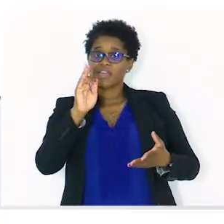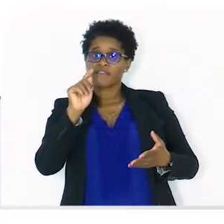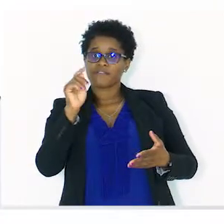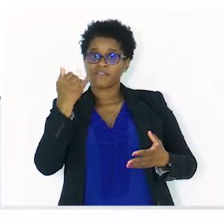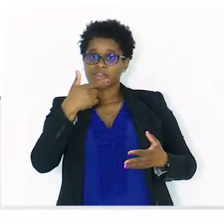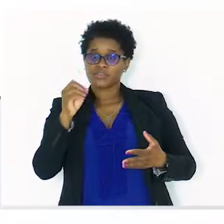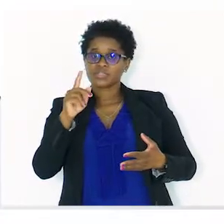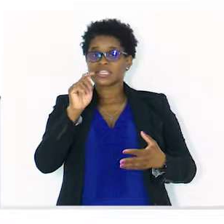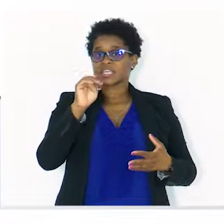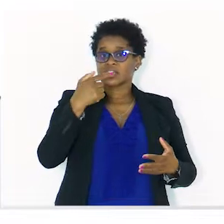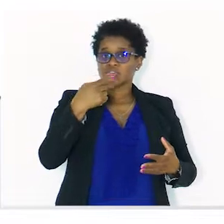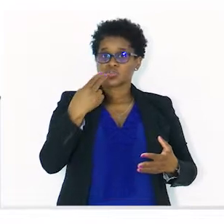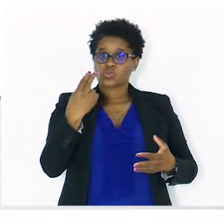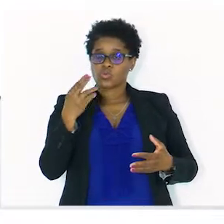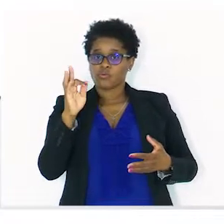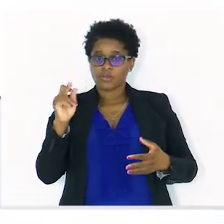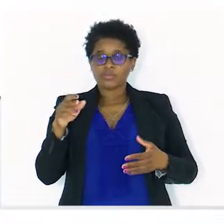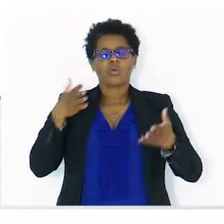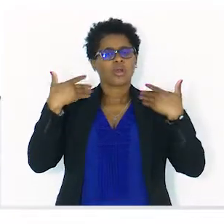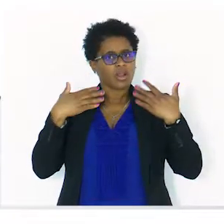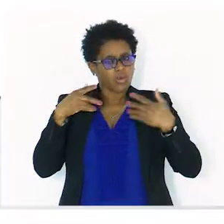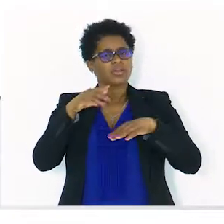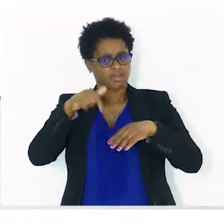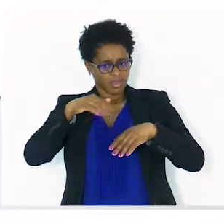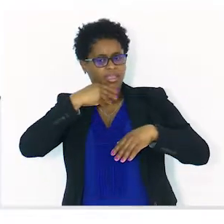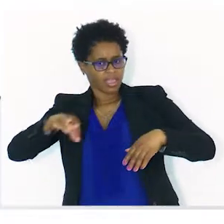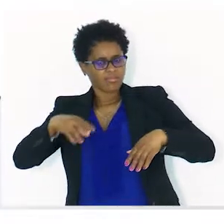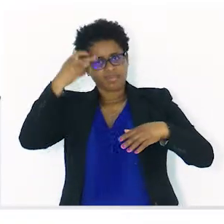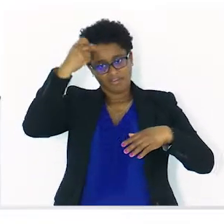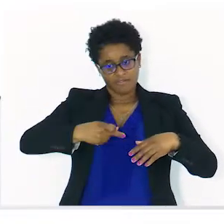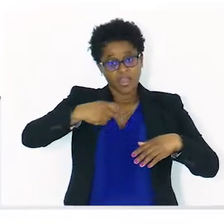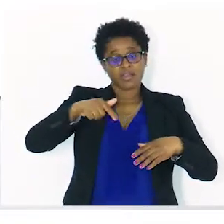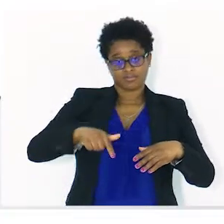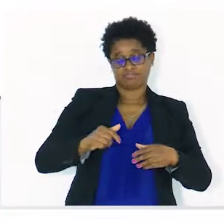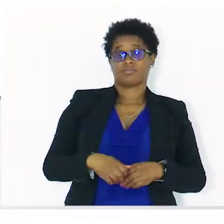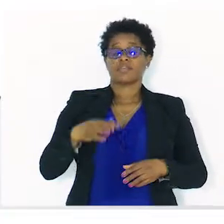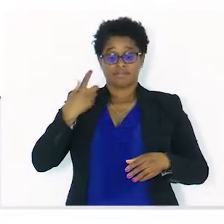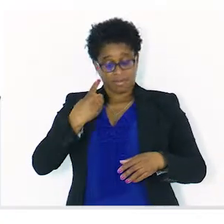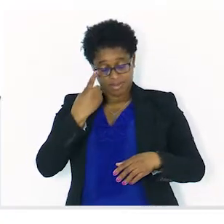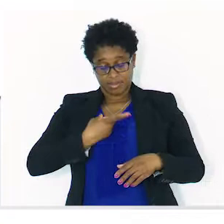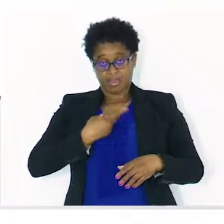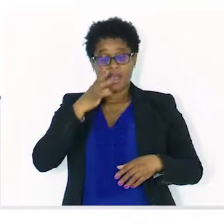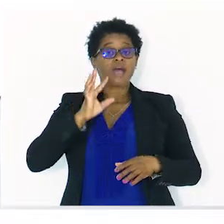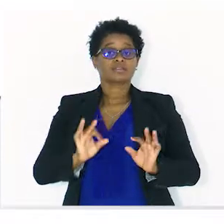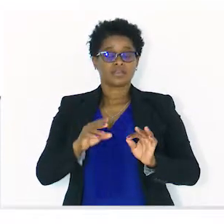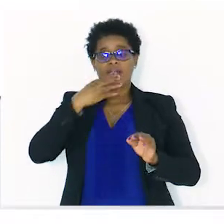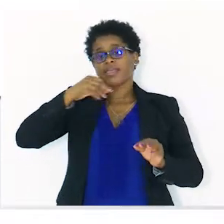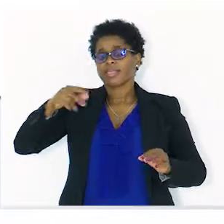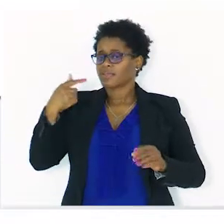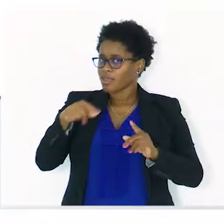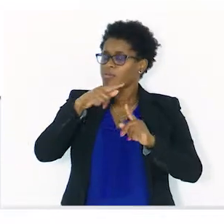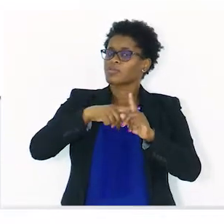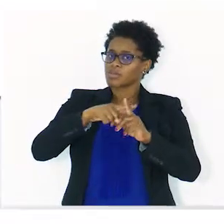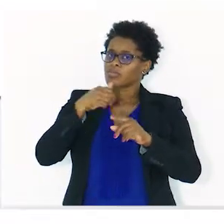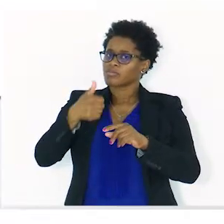estufa. Então, o calor que é produzido na Terra acaba por ficar retido, sendo assim, a Terra tem uma temperatura adequada